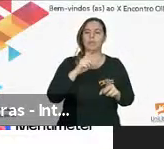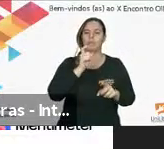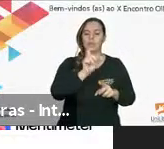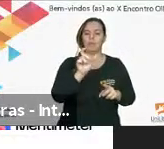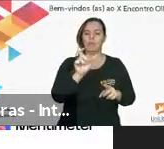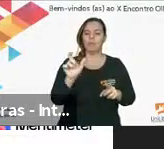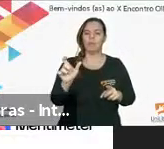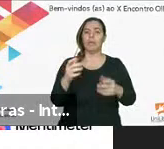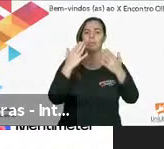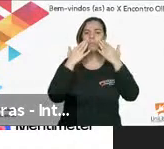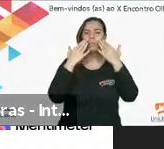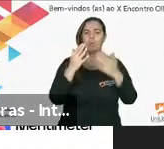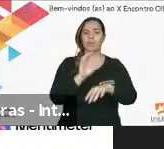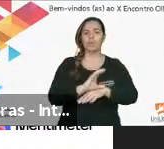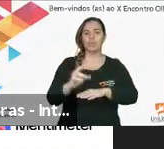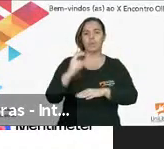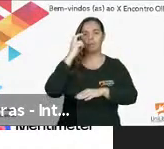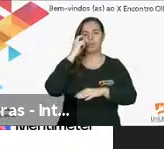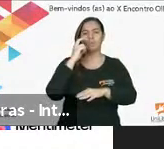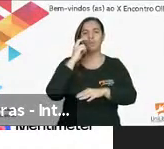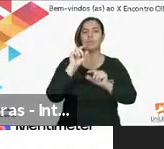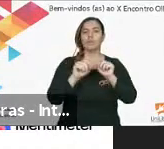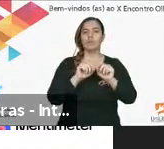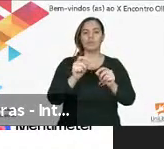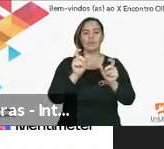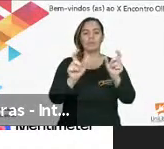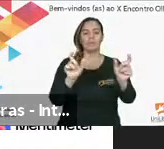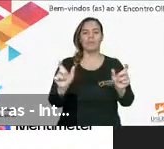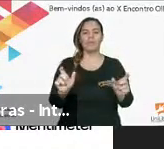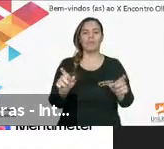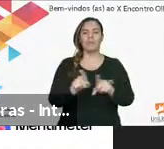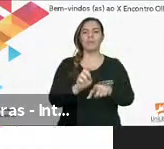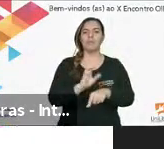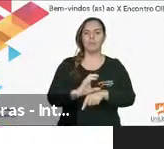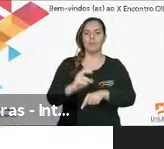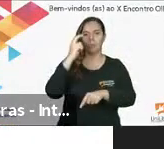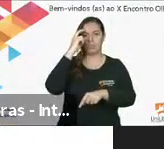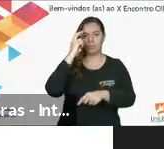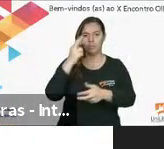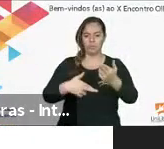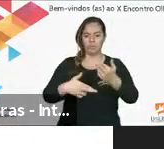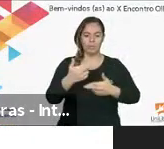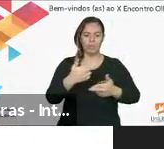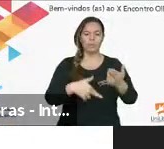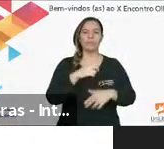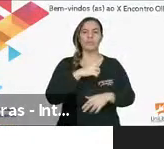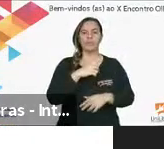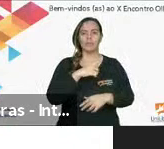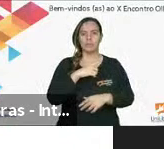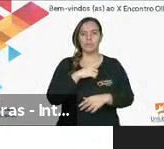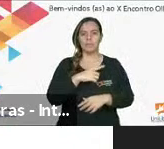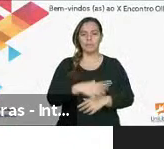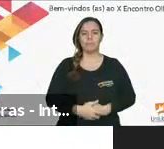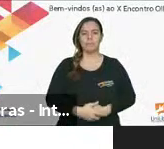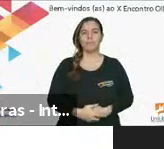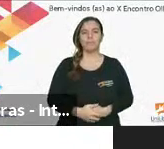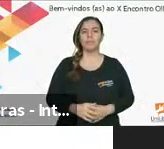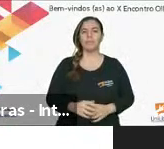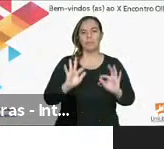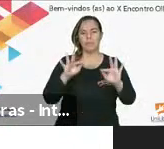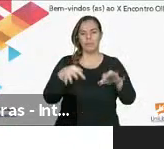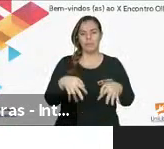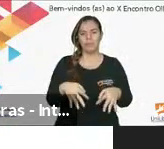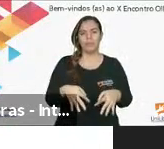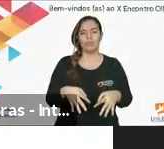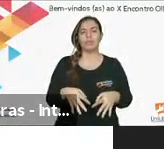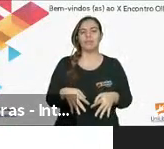cultura, as palavras e a cultura também estão entrelaçadas. Para terminar, o